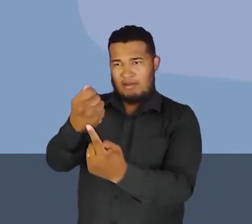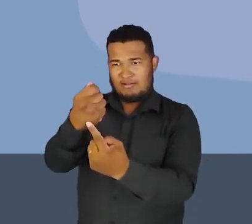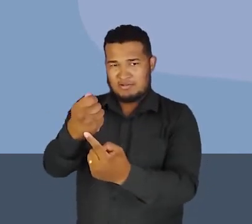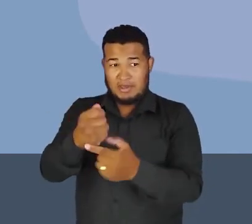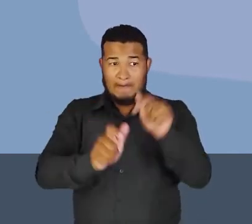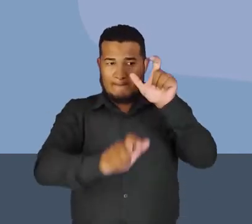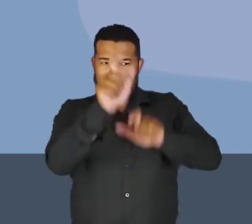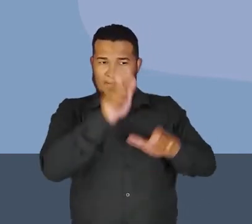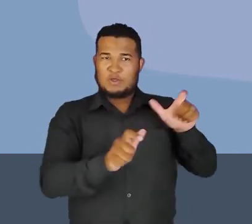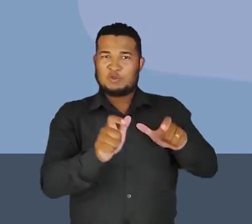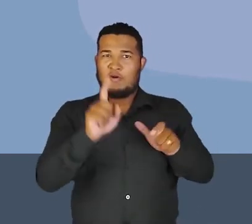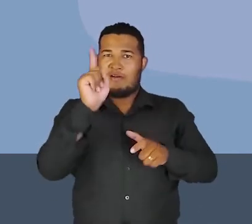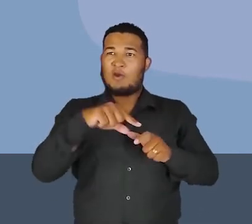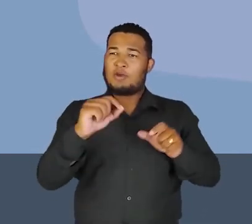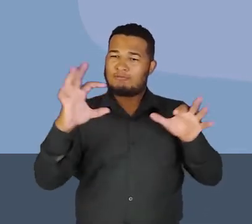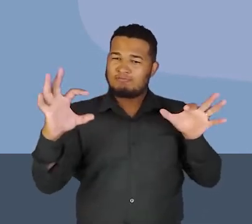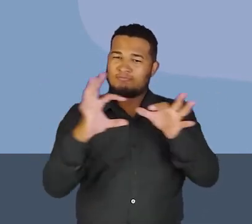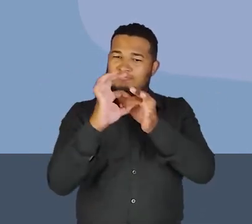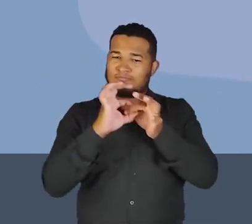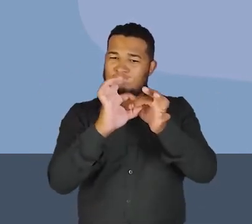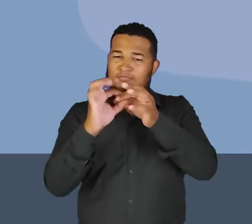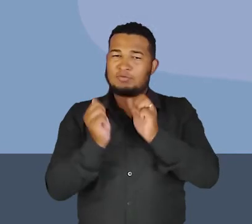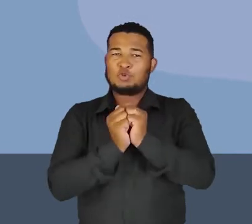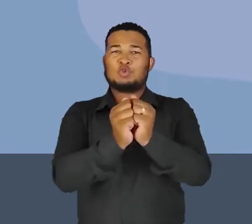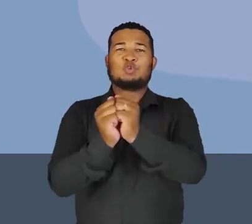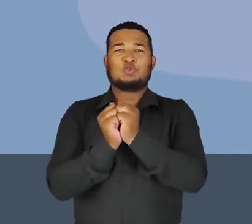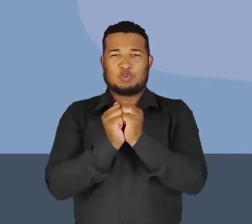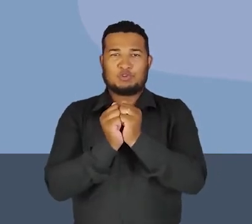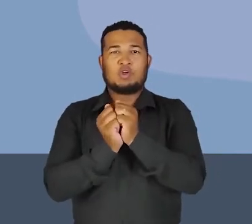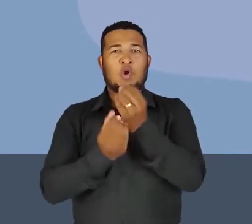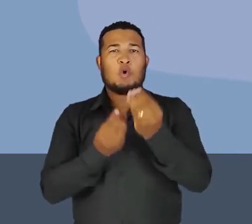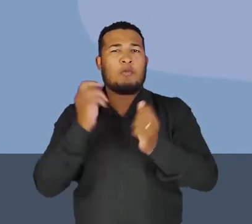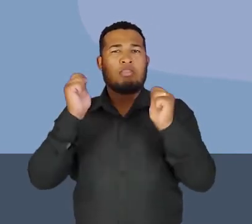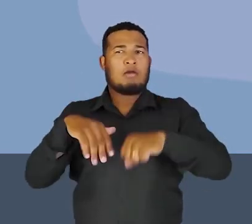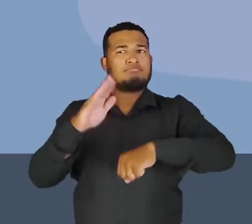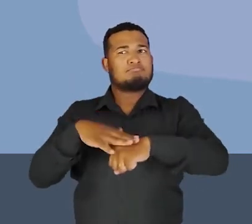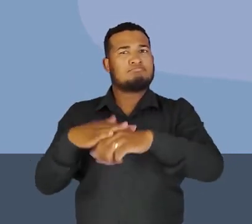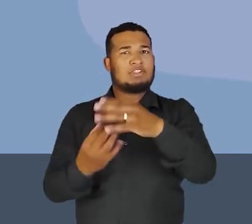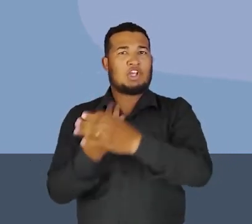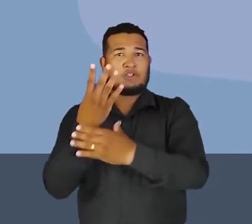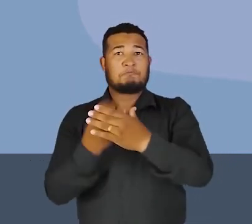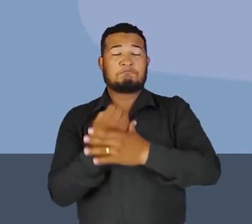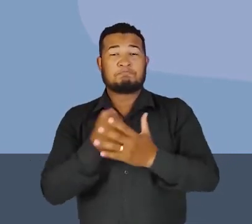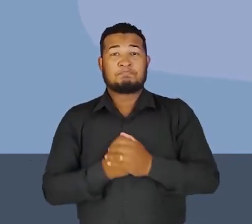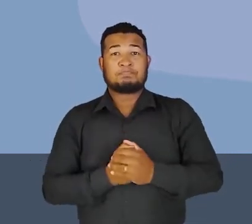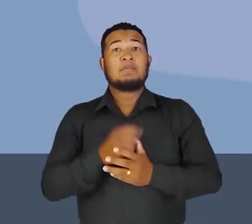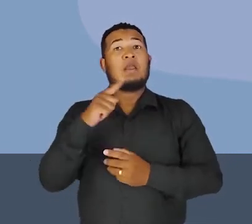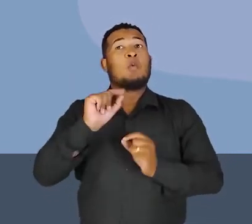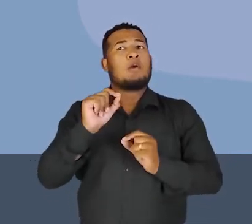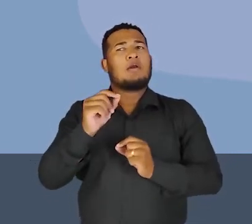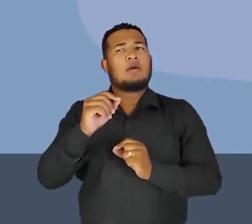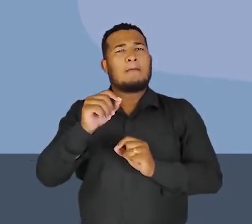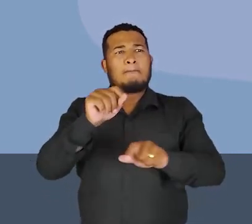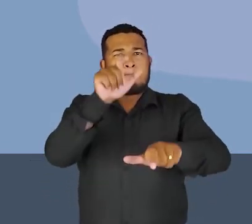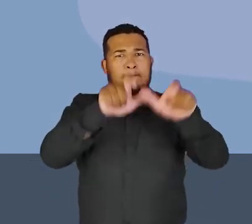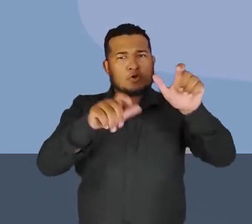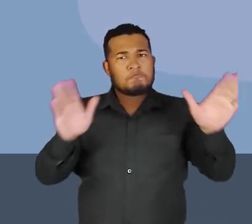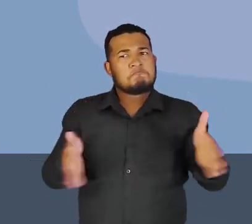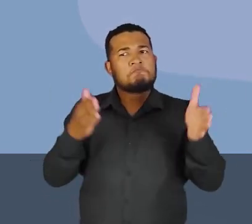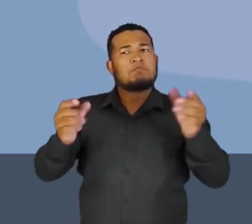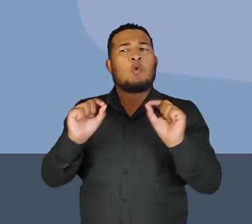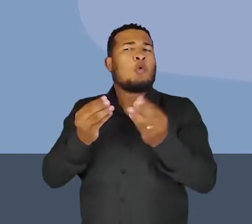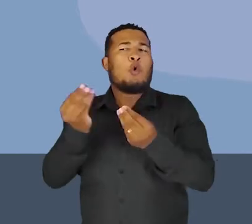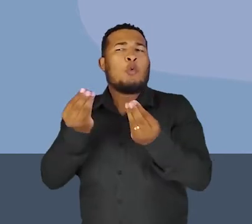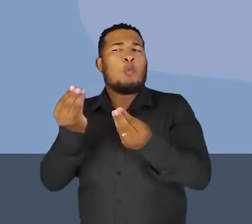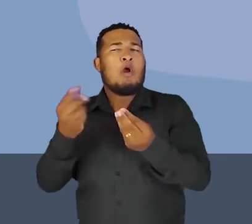pessoas estão juntas nesse processo de criação. O sentido disso é de despertar nas pessoas o seu senso